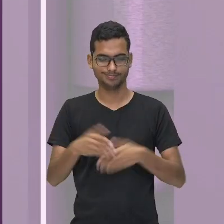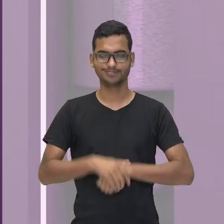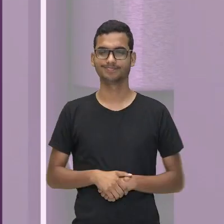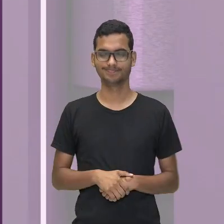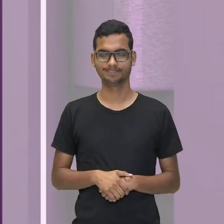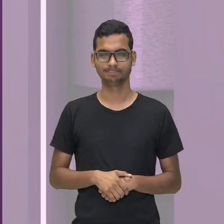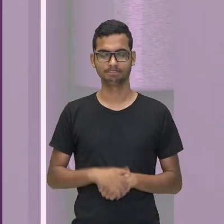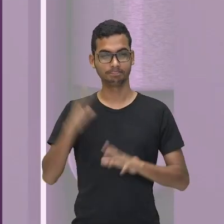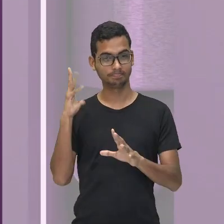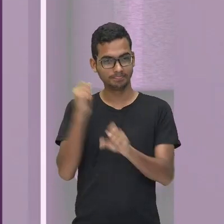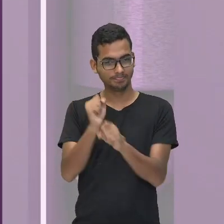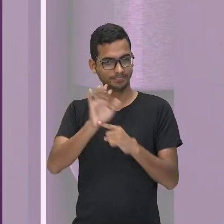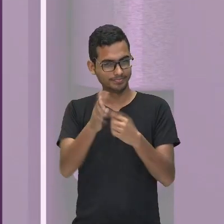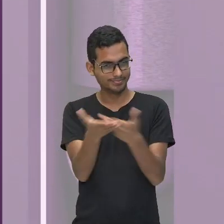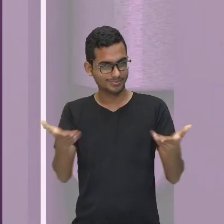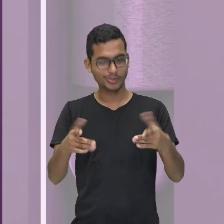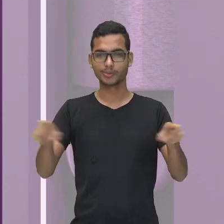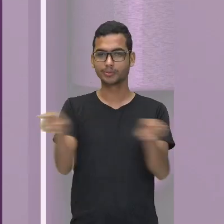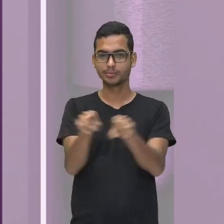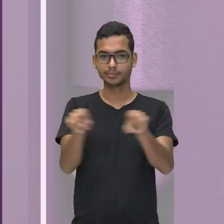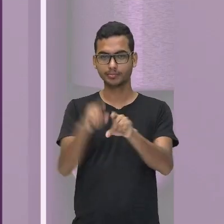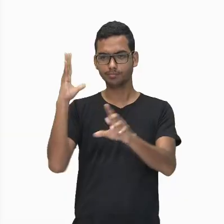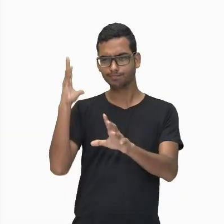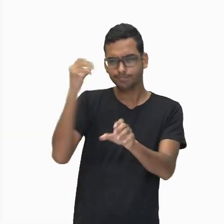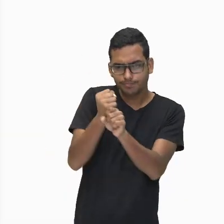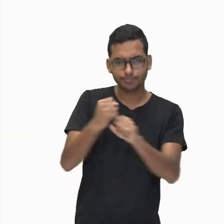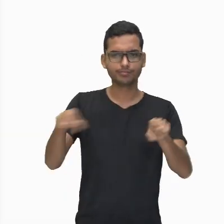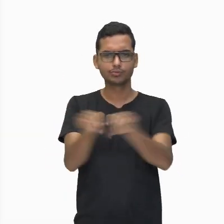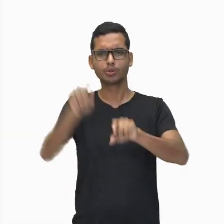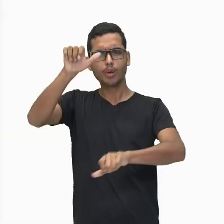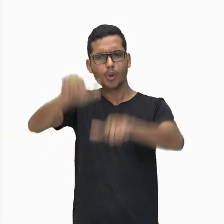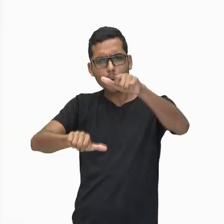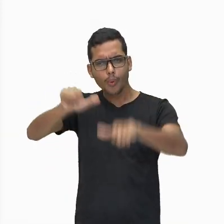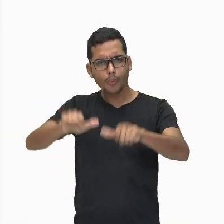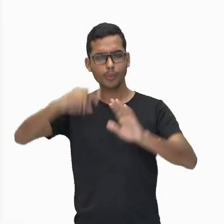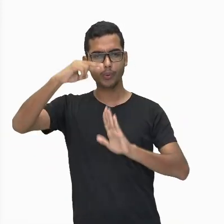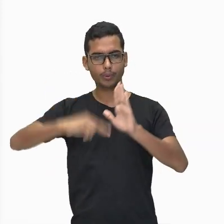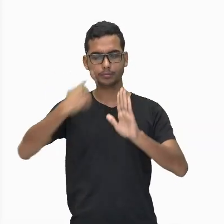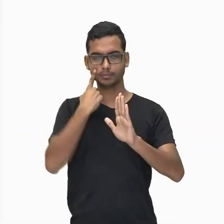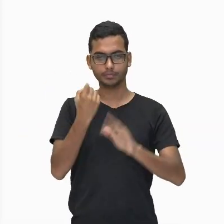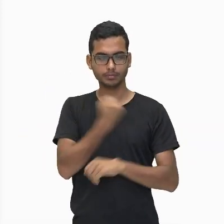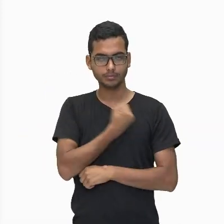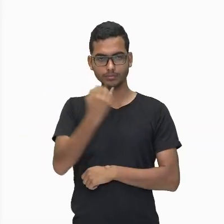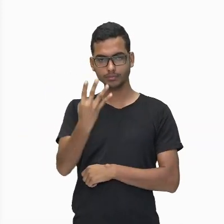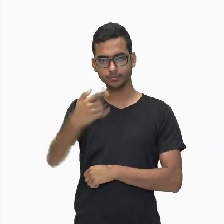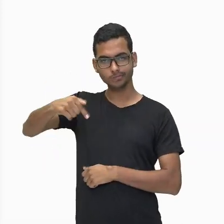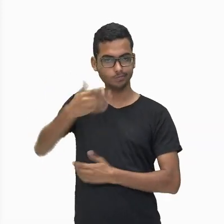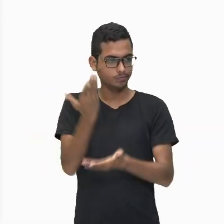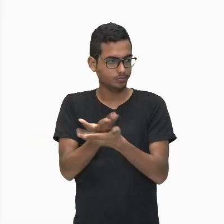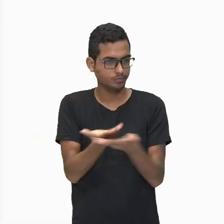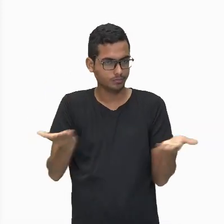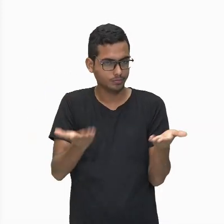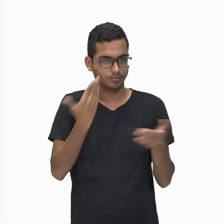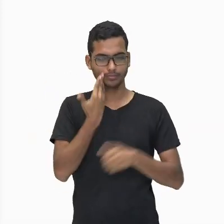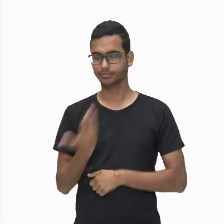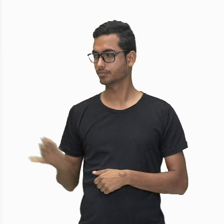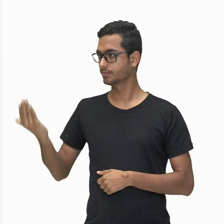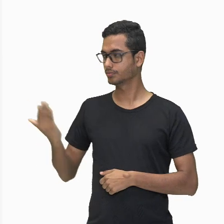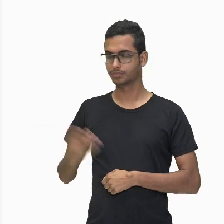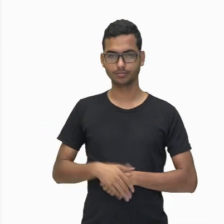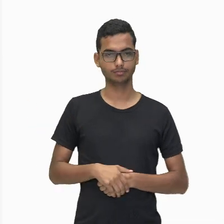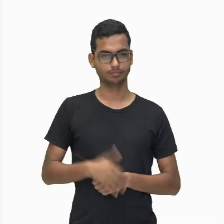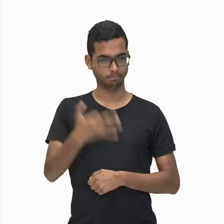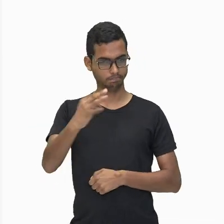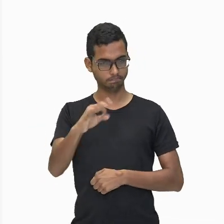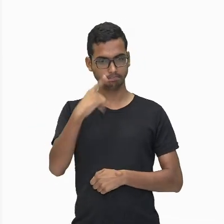a revisão e também fazer a leitura da nossa avaliação aqui da aula 47. Então é